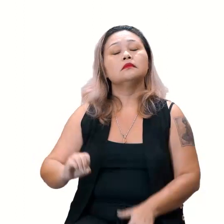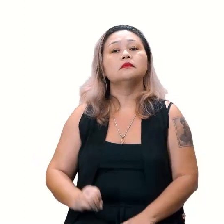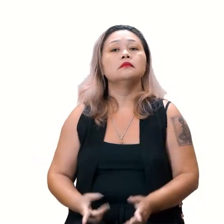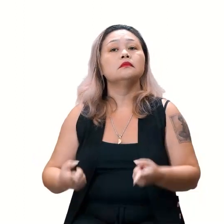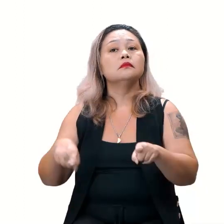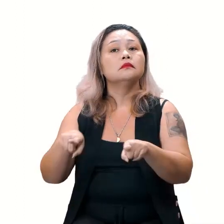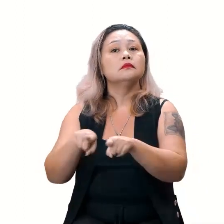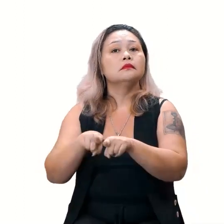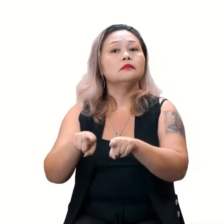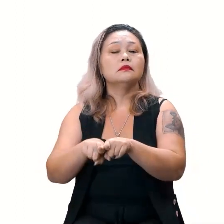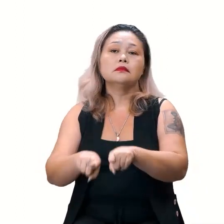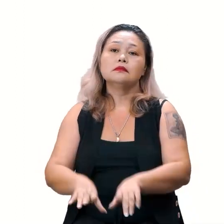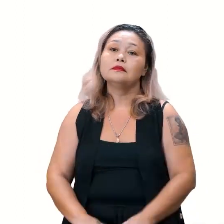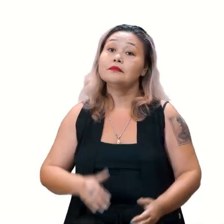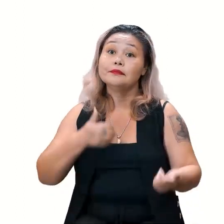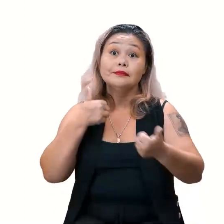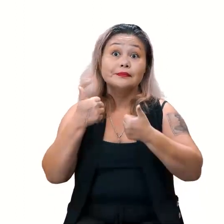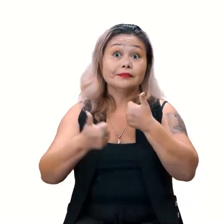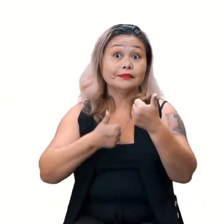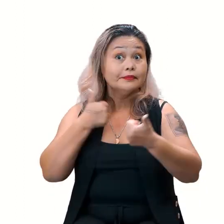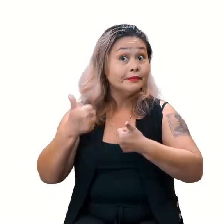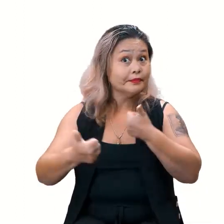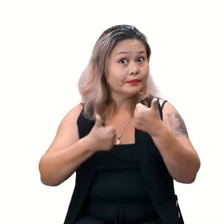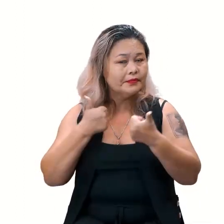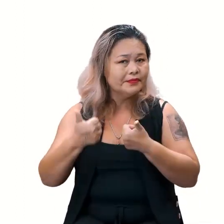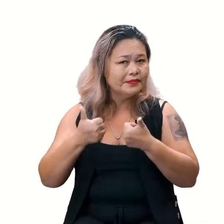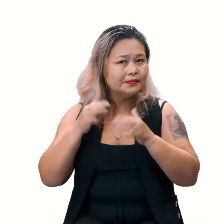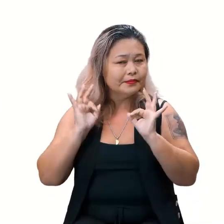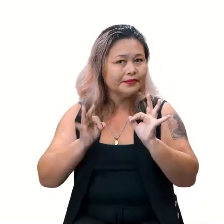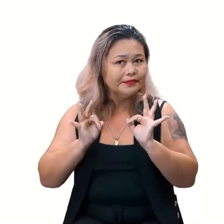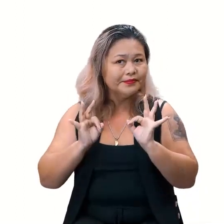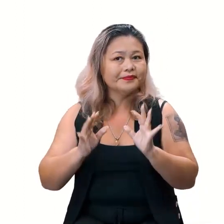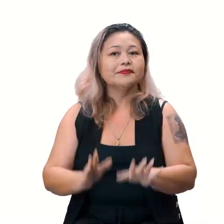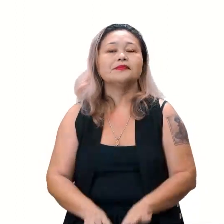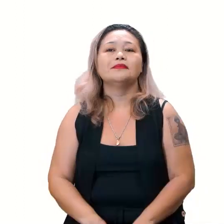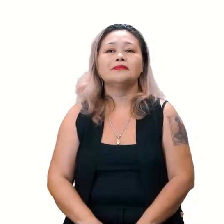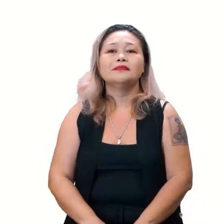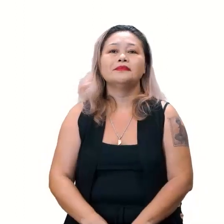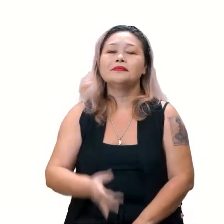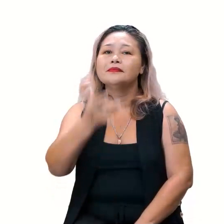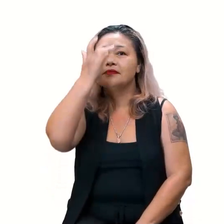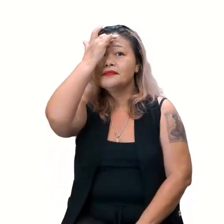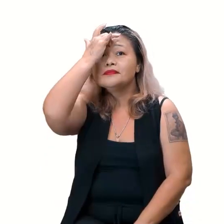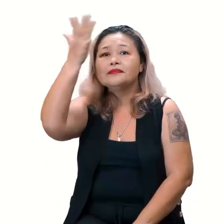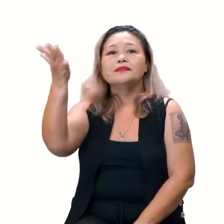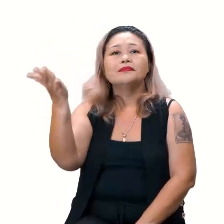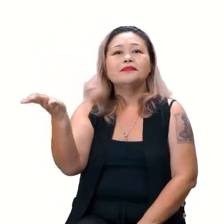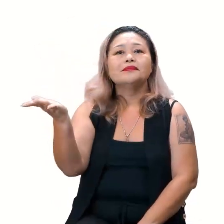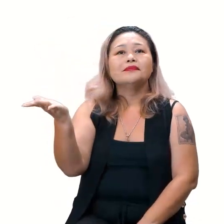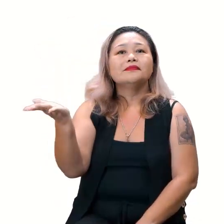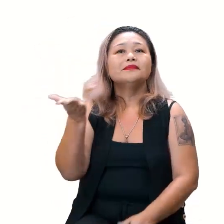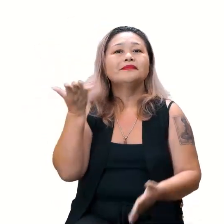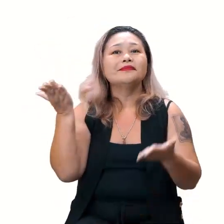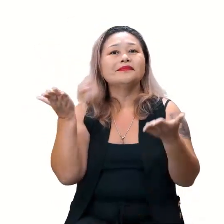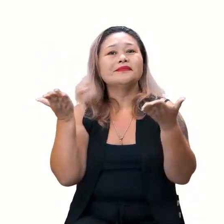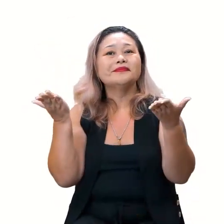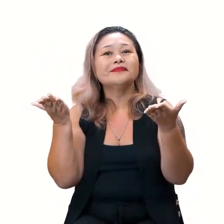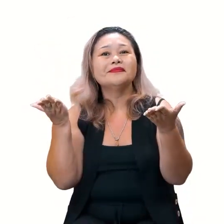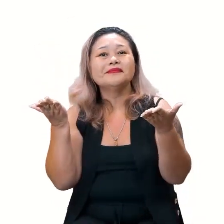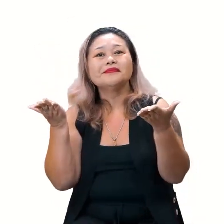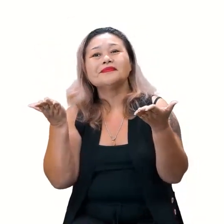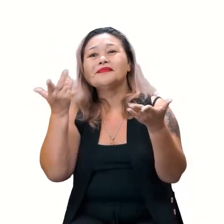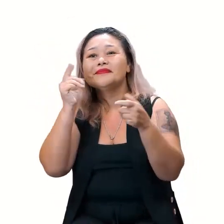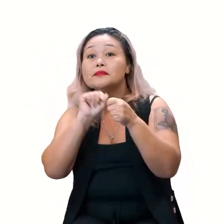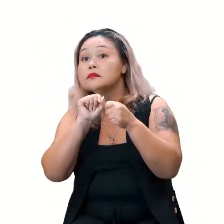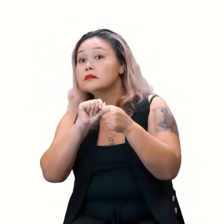também. Beleza. Beleza, beleza? Certinho, certinho, certinho. Muito fácil, né? E agora? Ficou feliz ou triste?